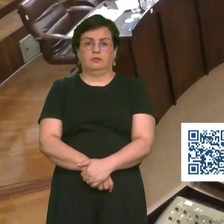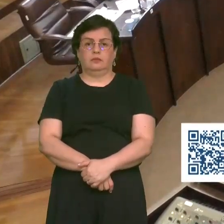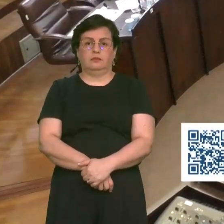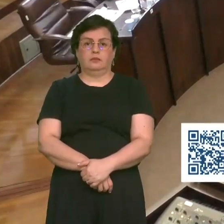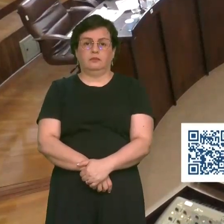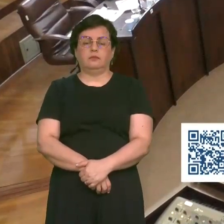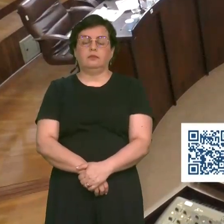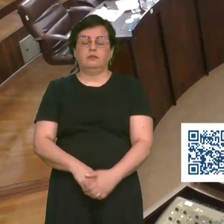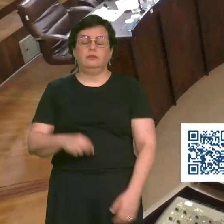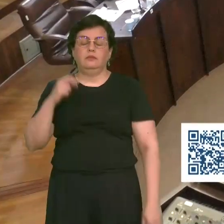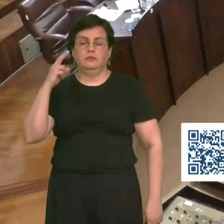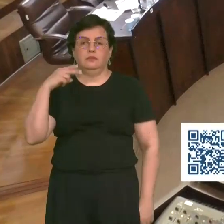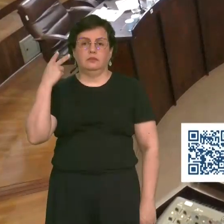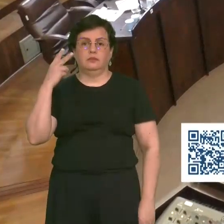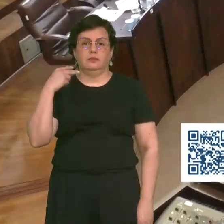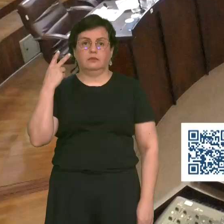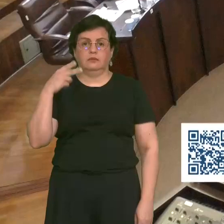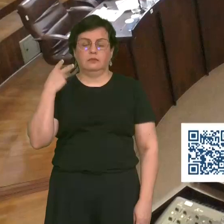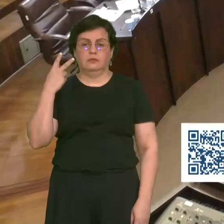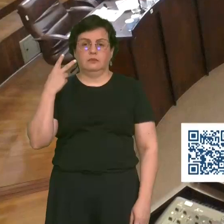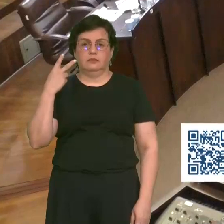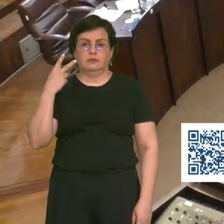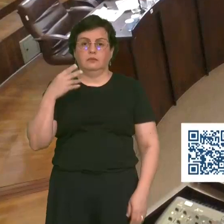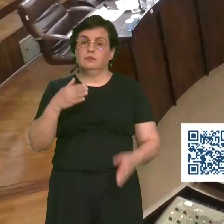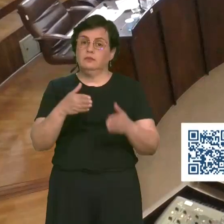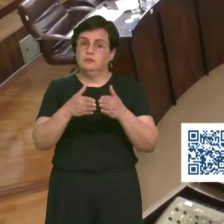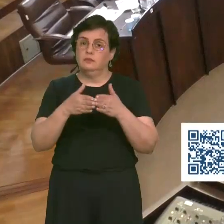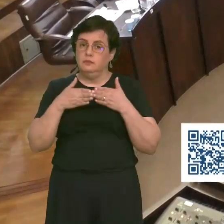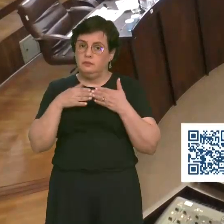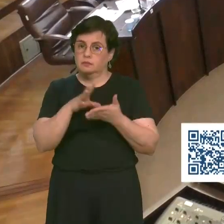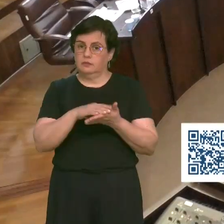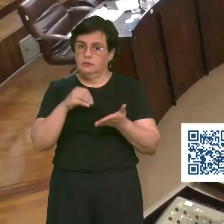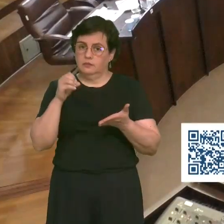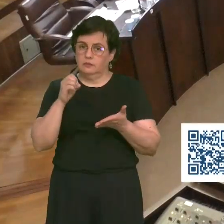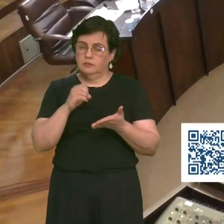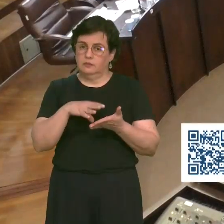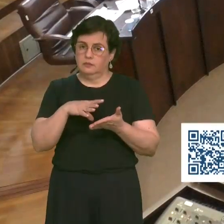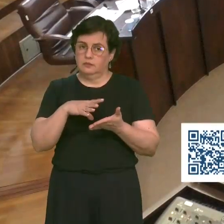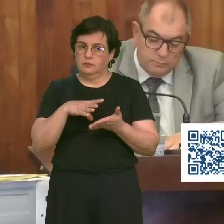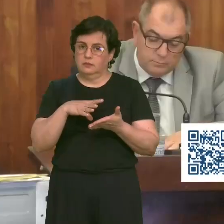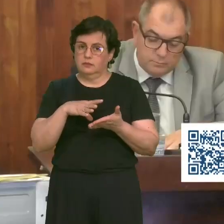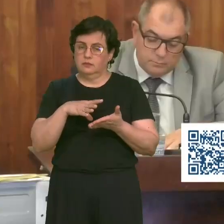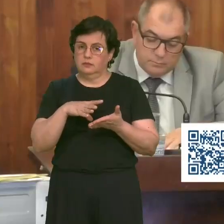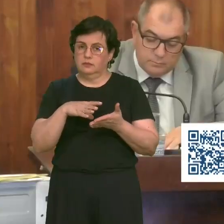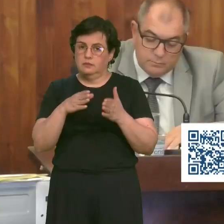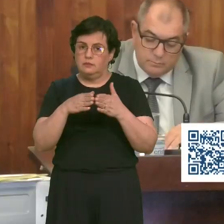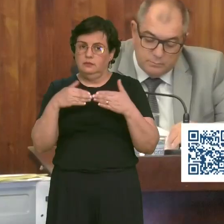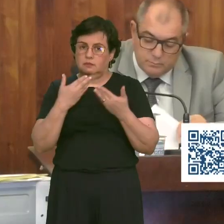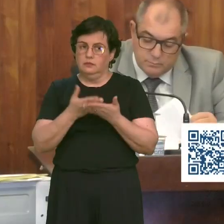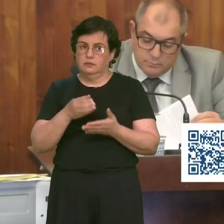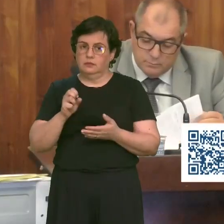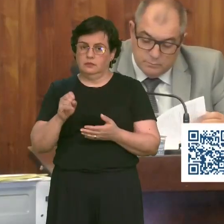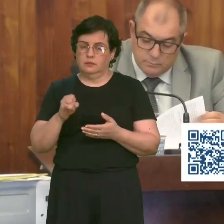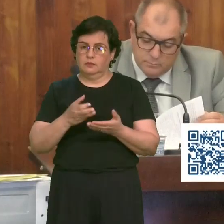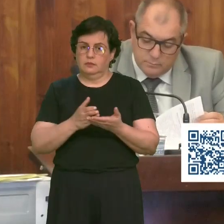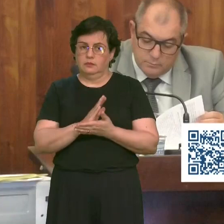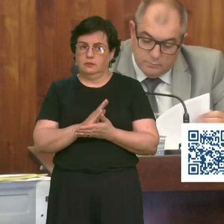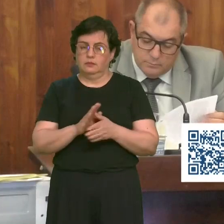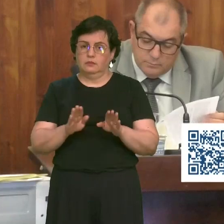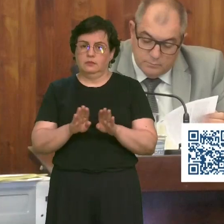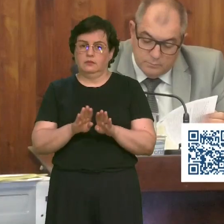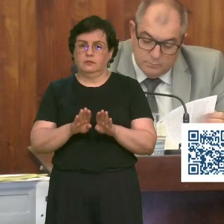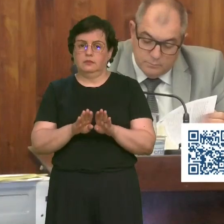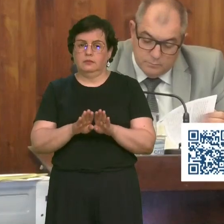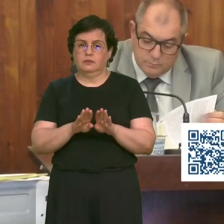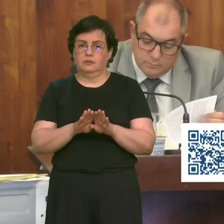o vereador solicita a cópia do requerimento se aprovado e